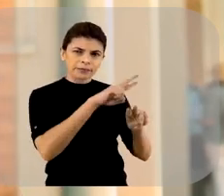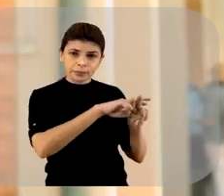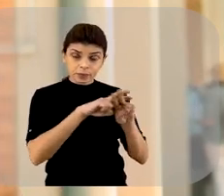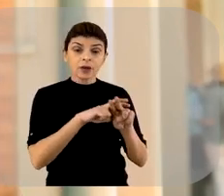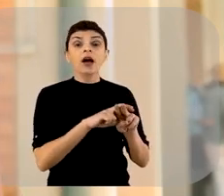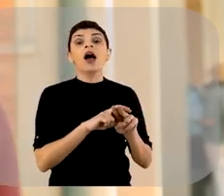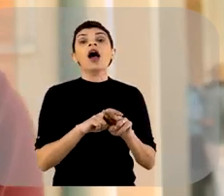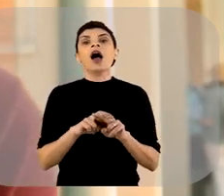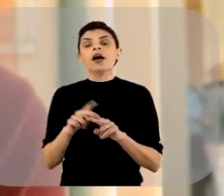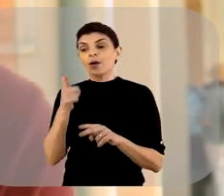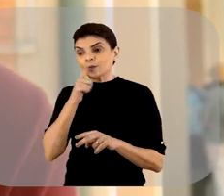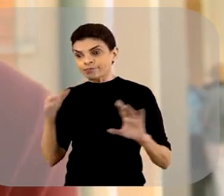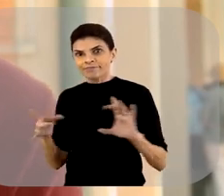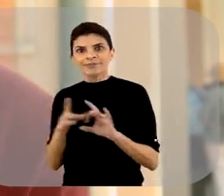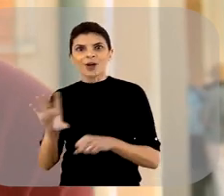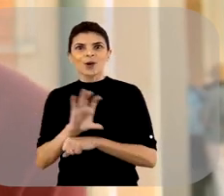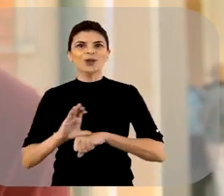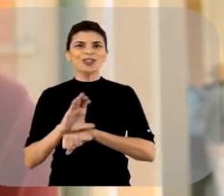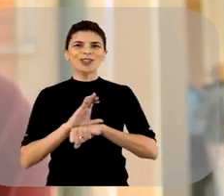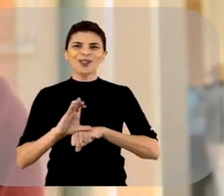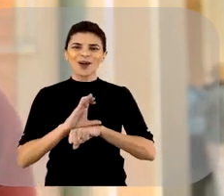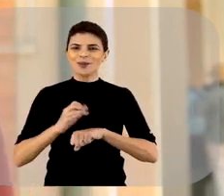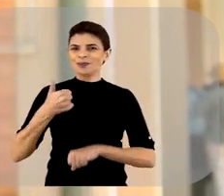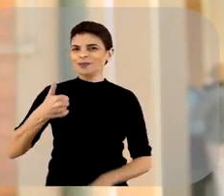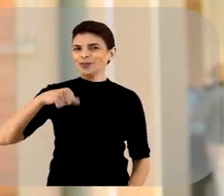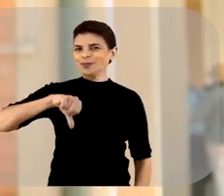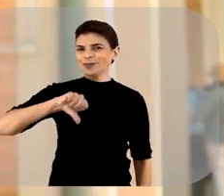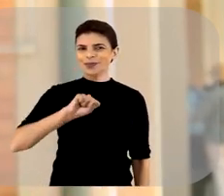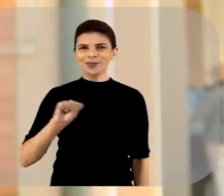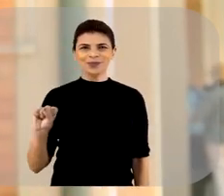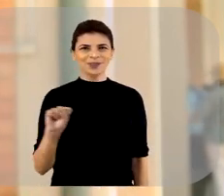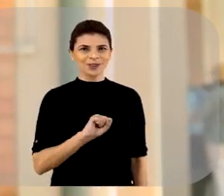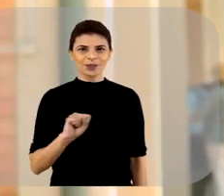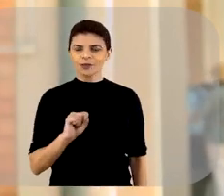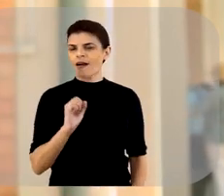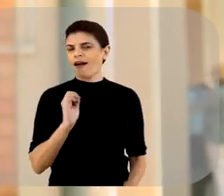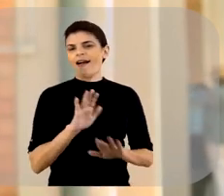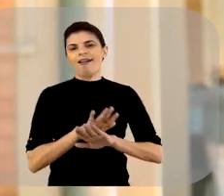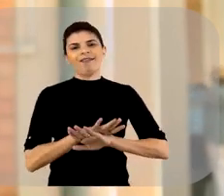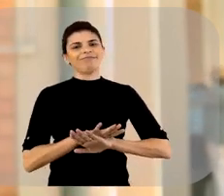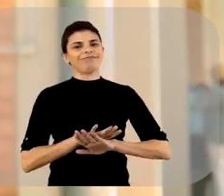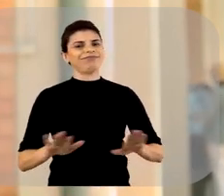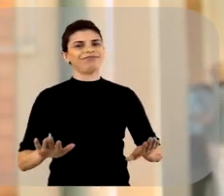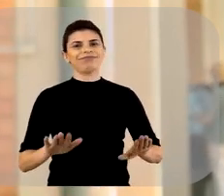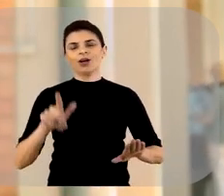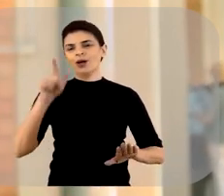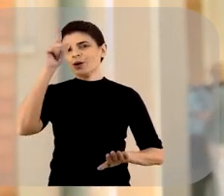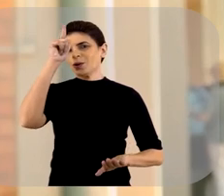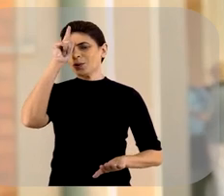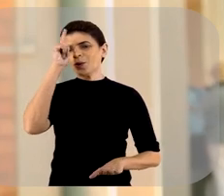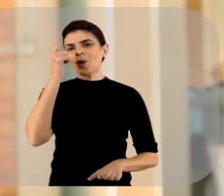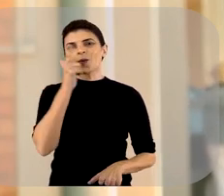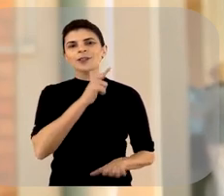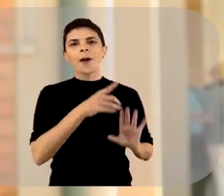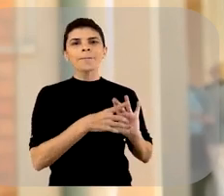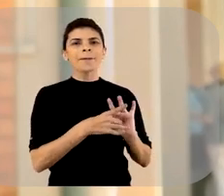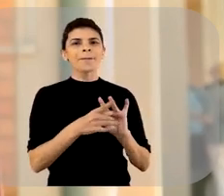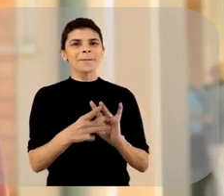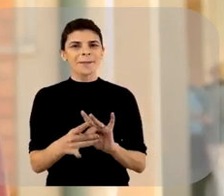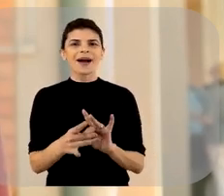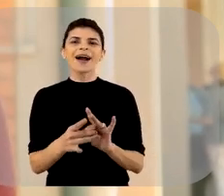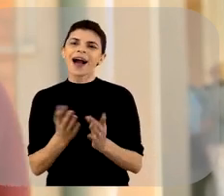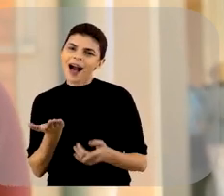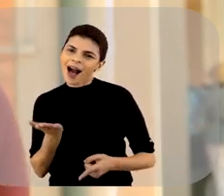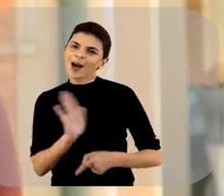e com a Constituinte, né, e com a Constituição de 88, que acabou por dar as bases